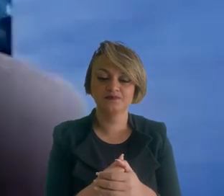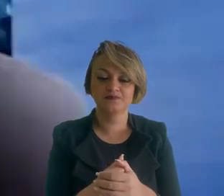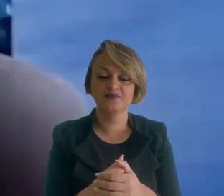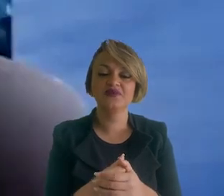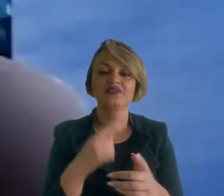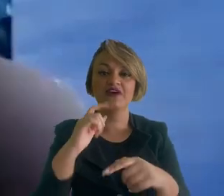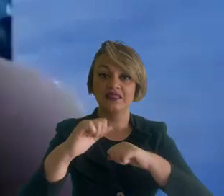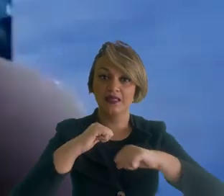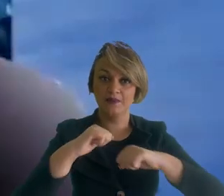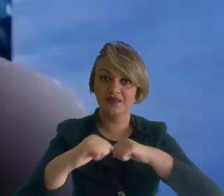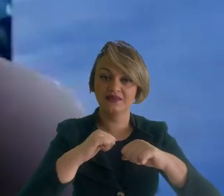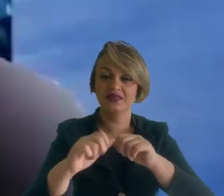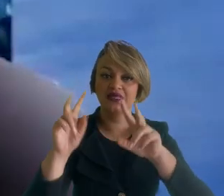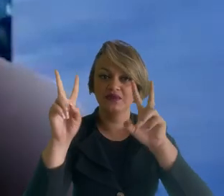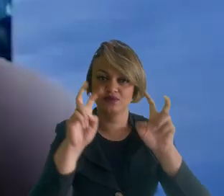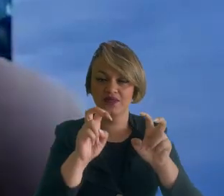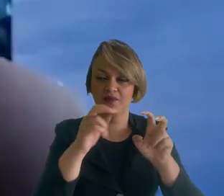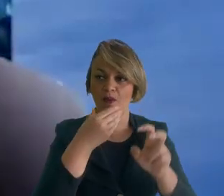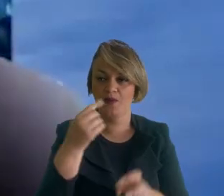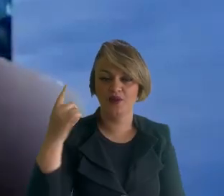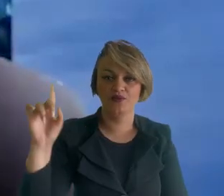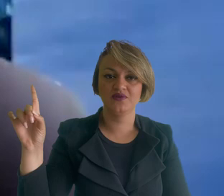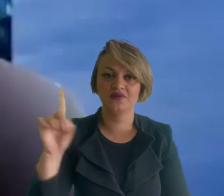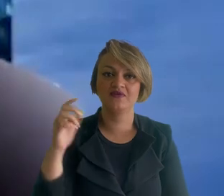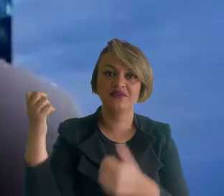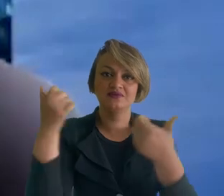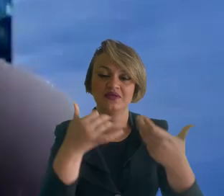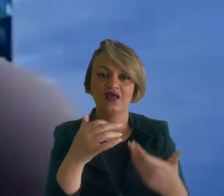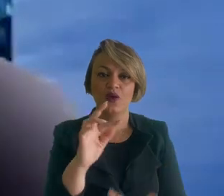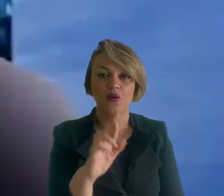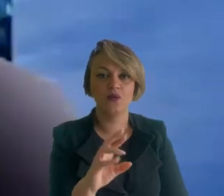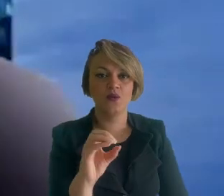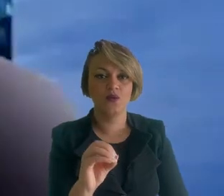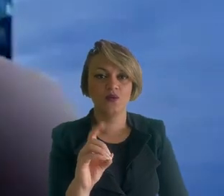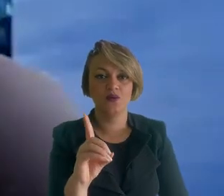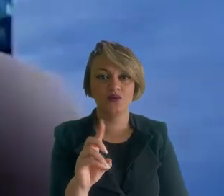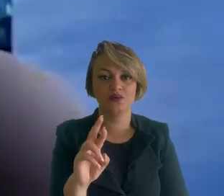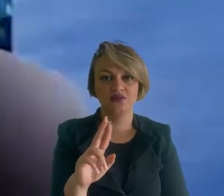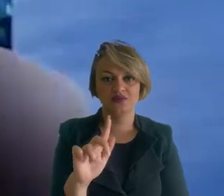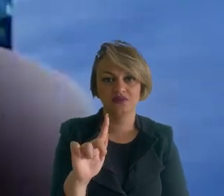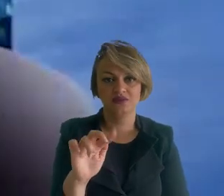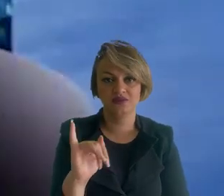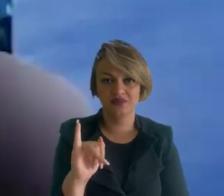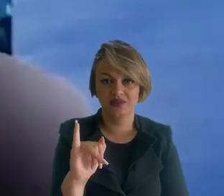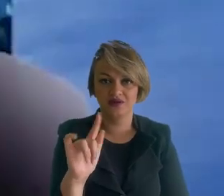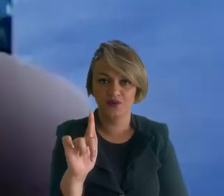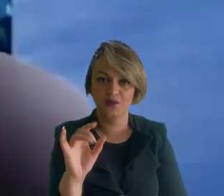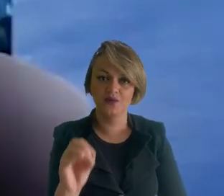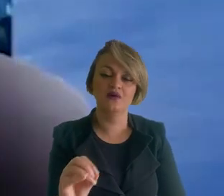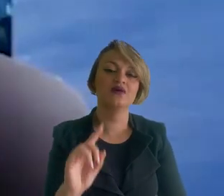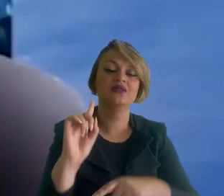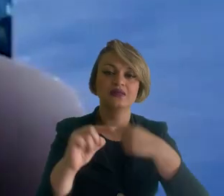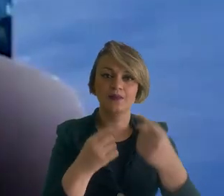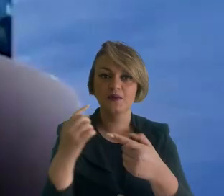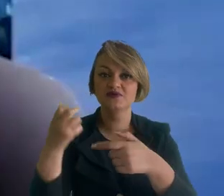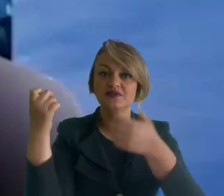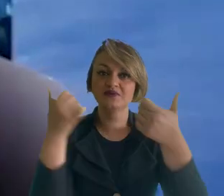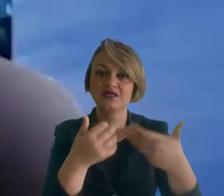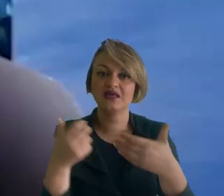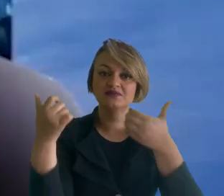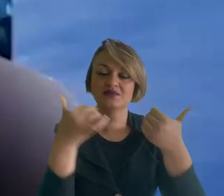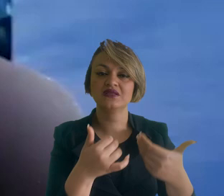debatido o tema pelo professor Rodrigo vai Sampaio e na sequência são discutidos